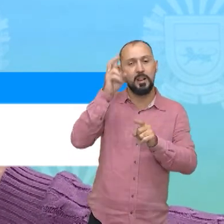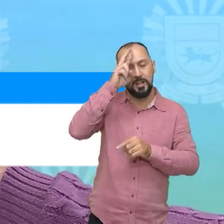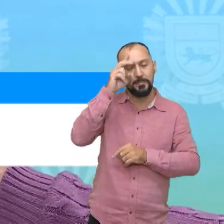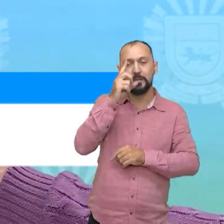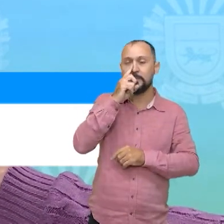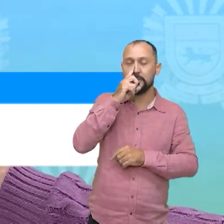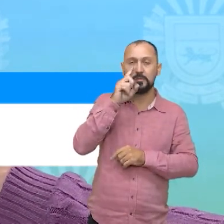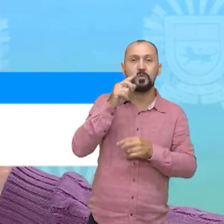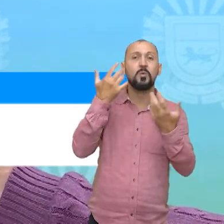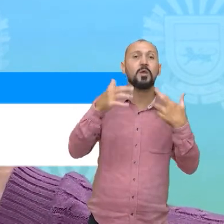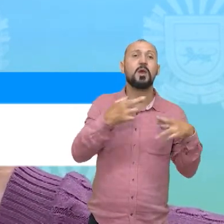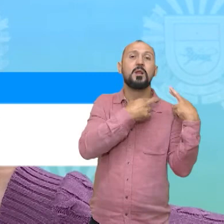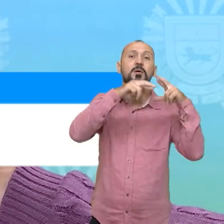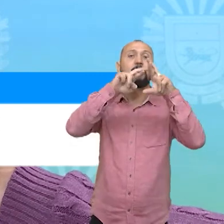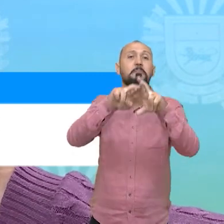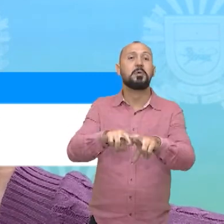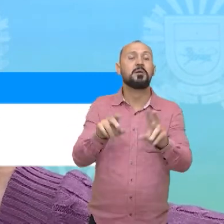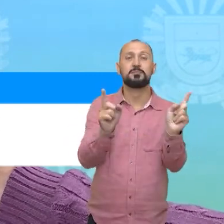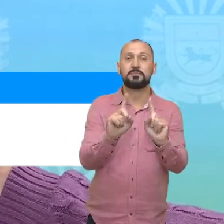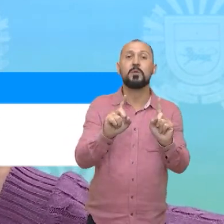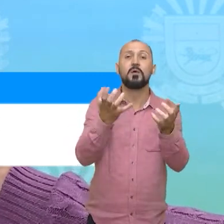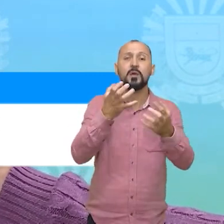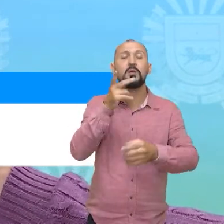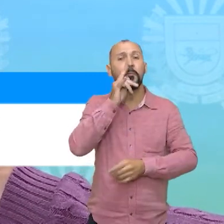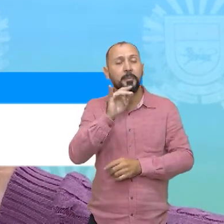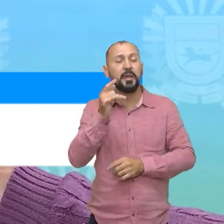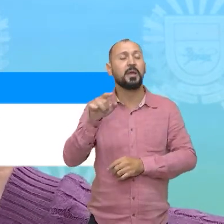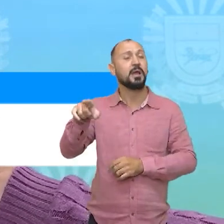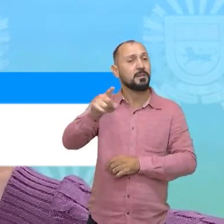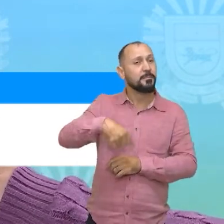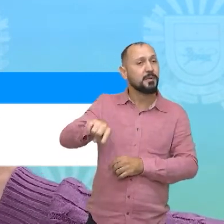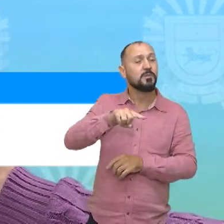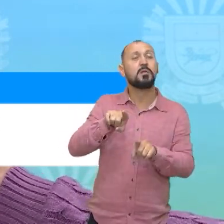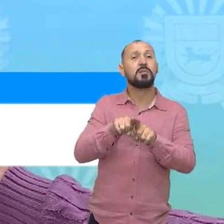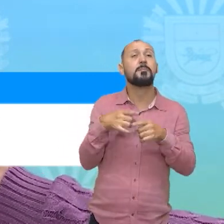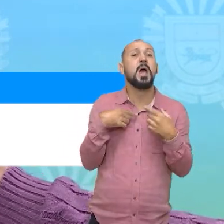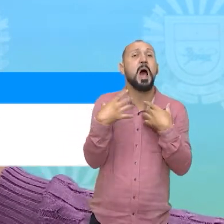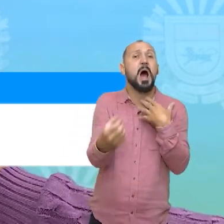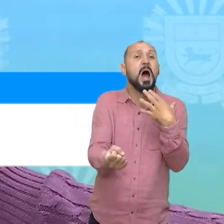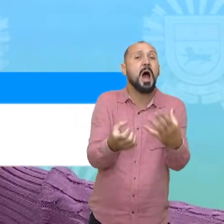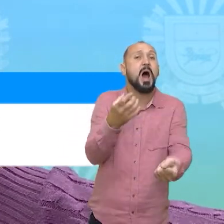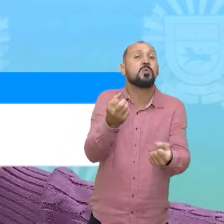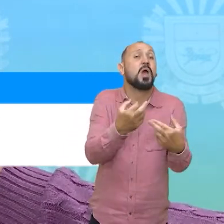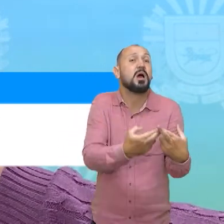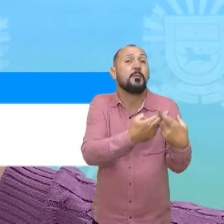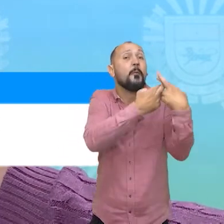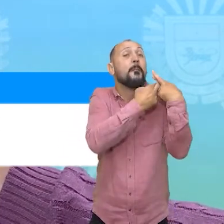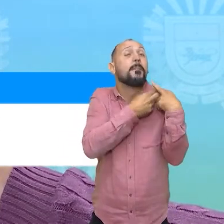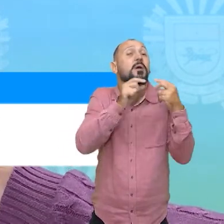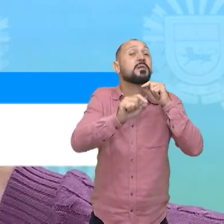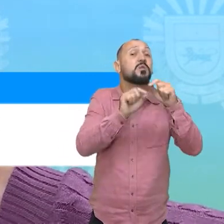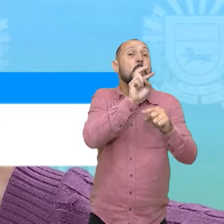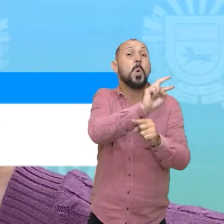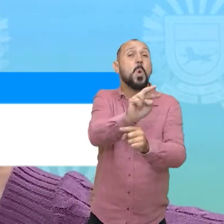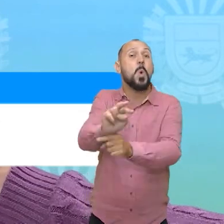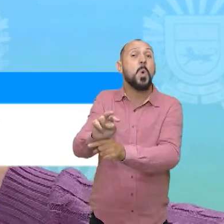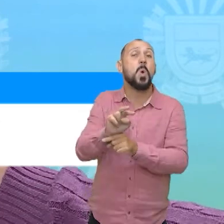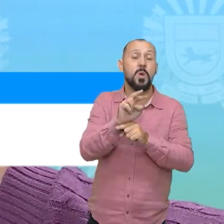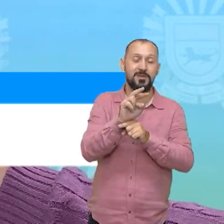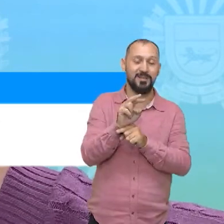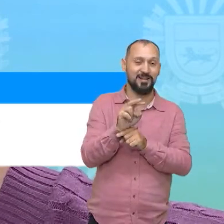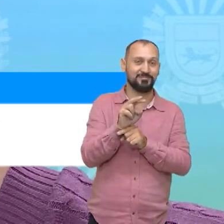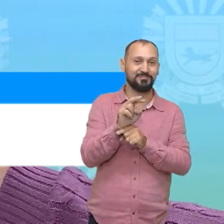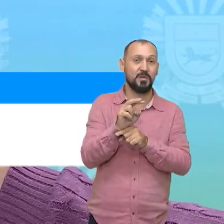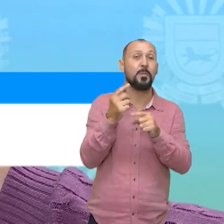celebra a mãe, mas a gente não quer aumentar a agenda das mães. A gente quer que os pais, as pessoas, assumam também esse compromisso do cuidado, que tem que